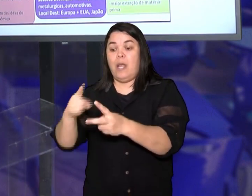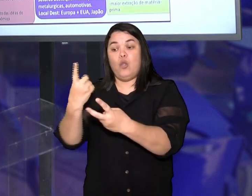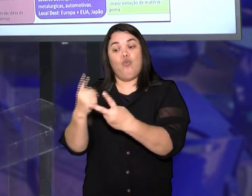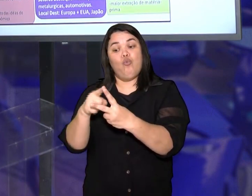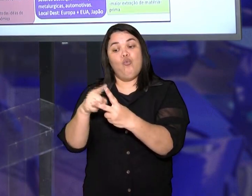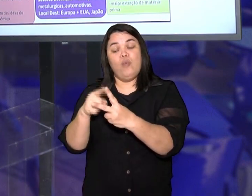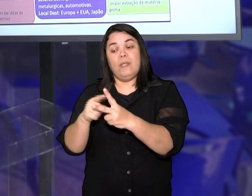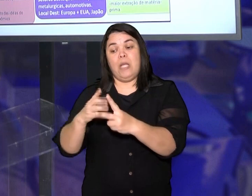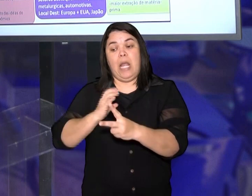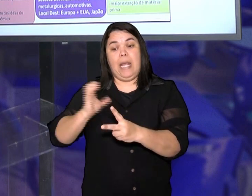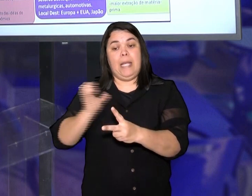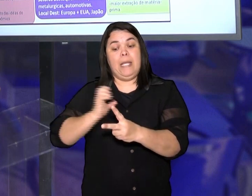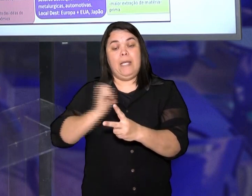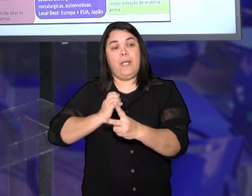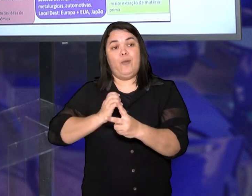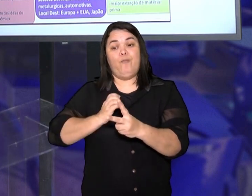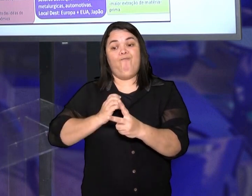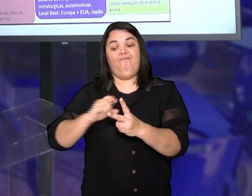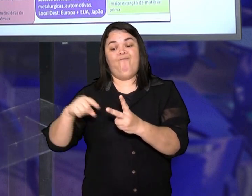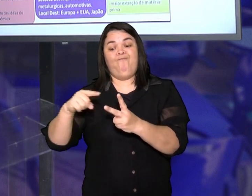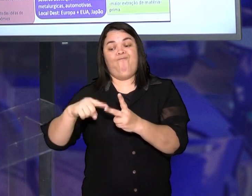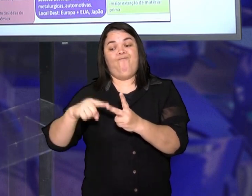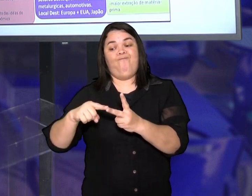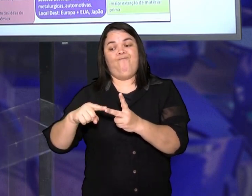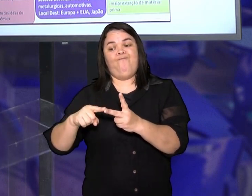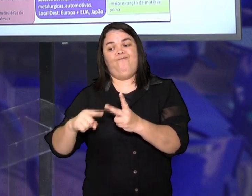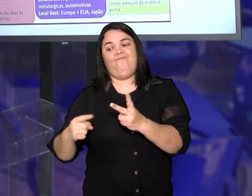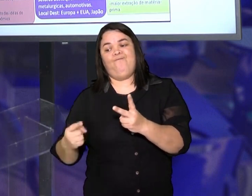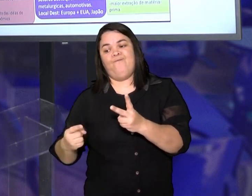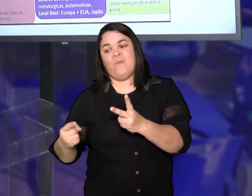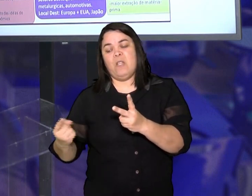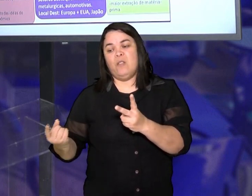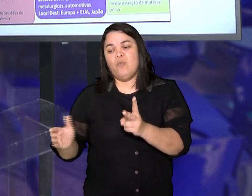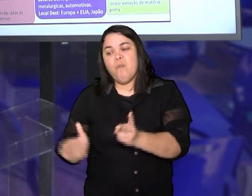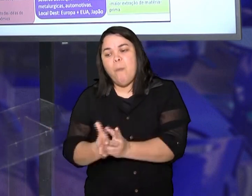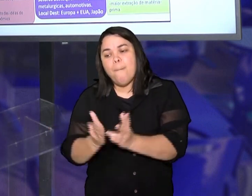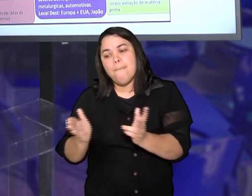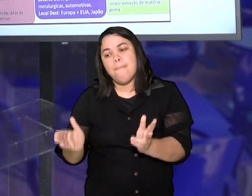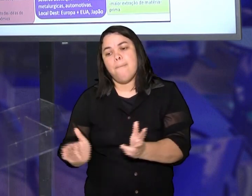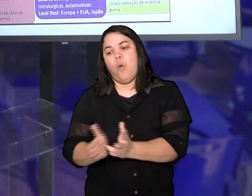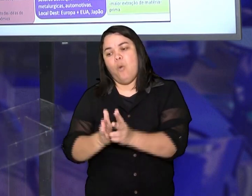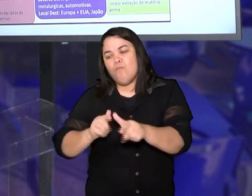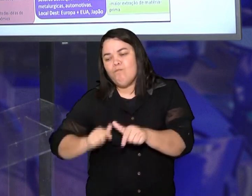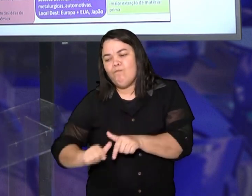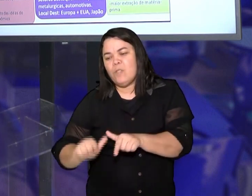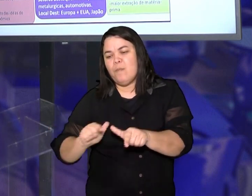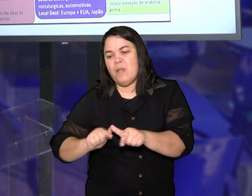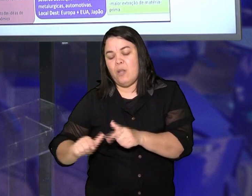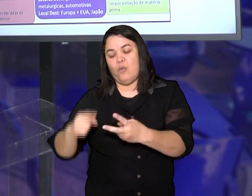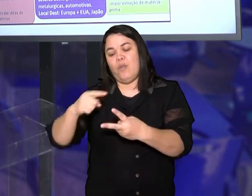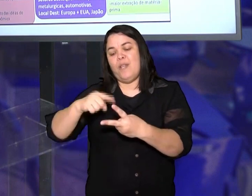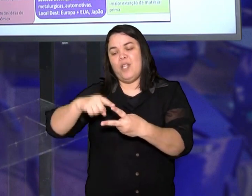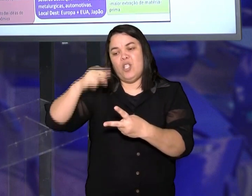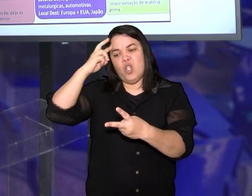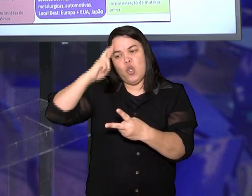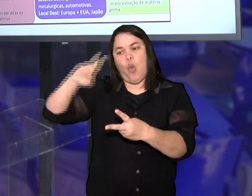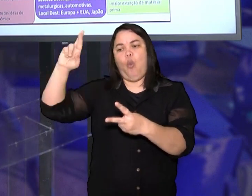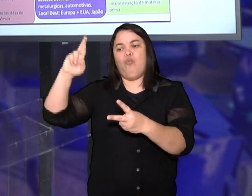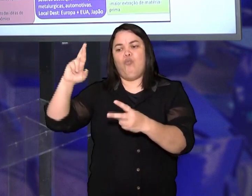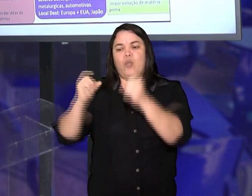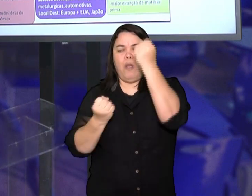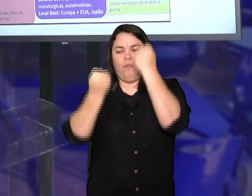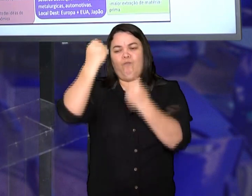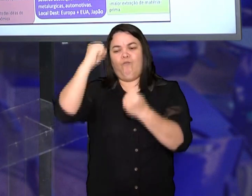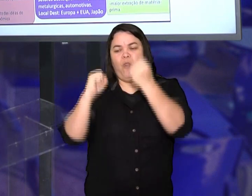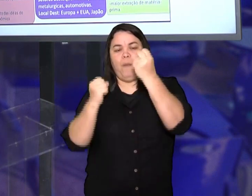a burguesia e o proletariado. O proletariado que é justamente o trabalhador, né? Aquele que